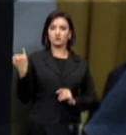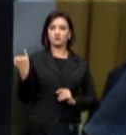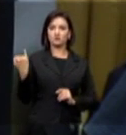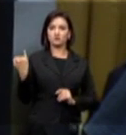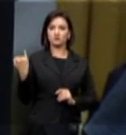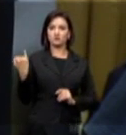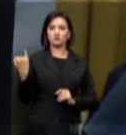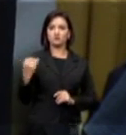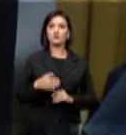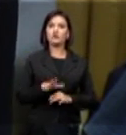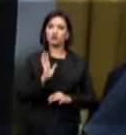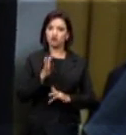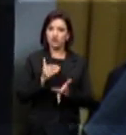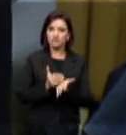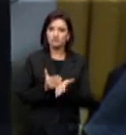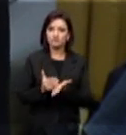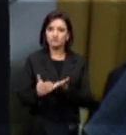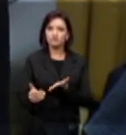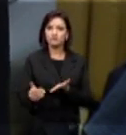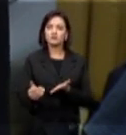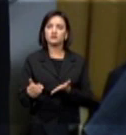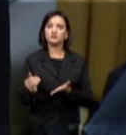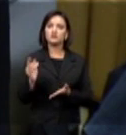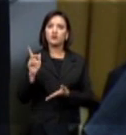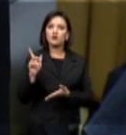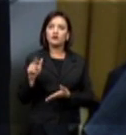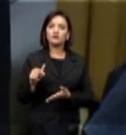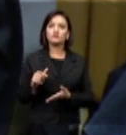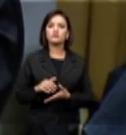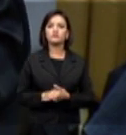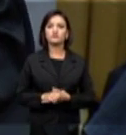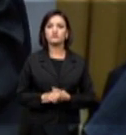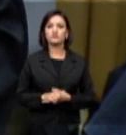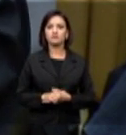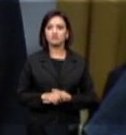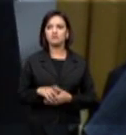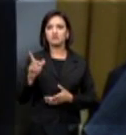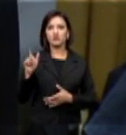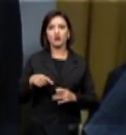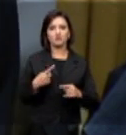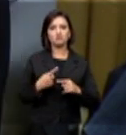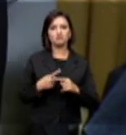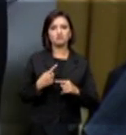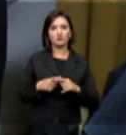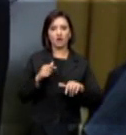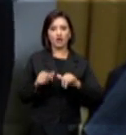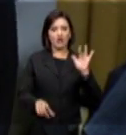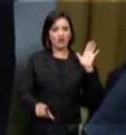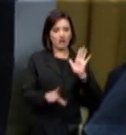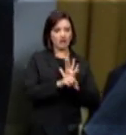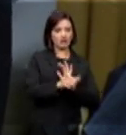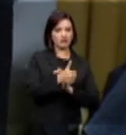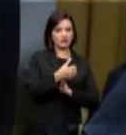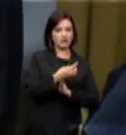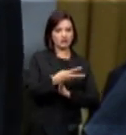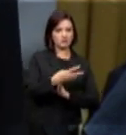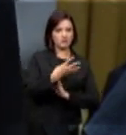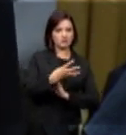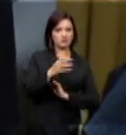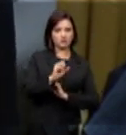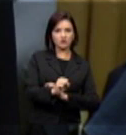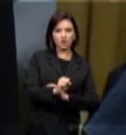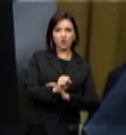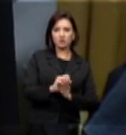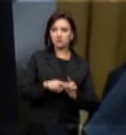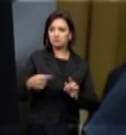que já estão em curso e que são frutos diretos das mudanças promovidas pela Lei 13.448. O primeiro deles é